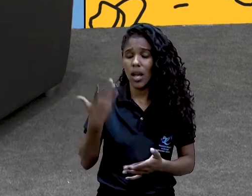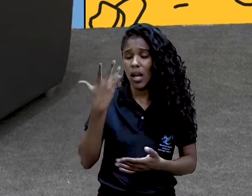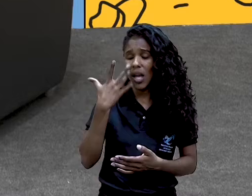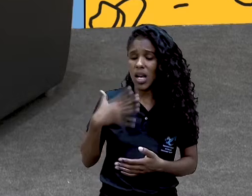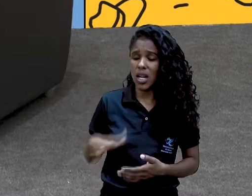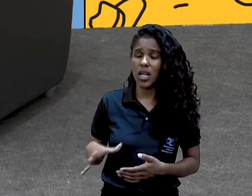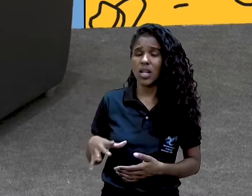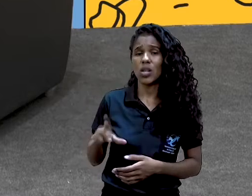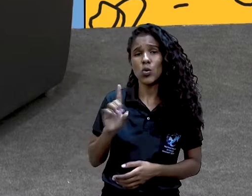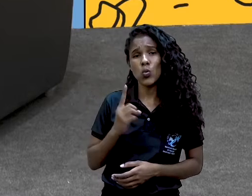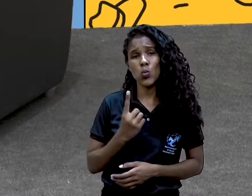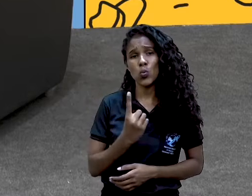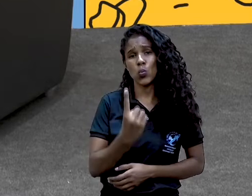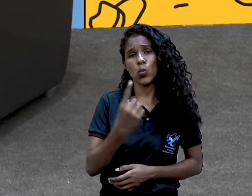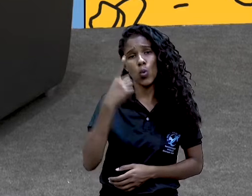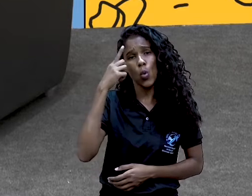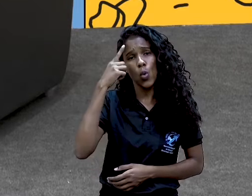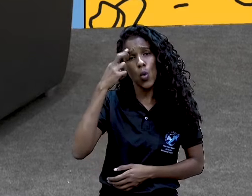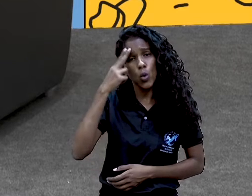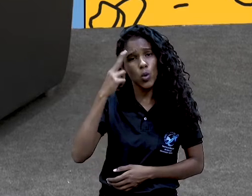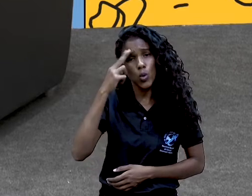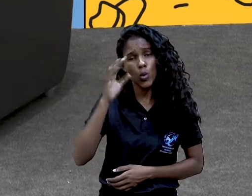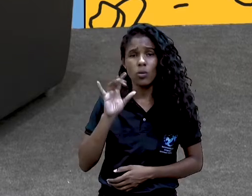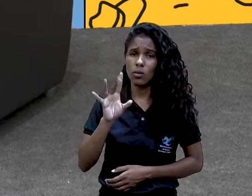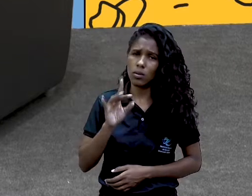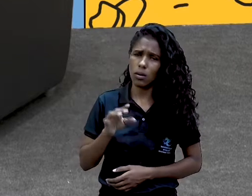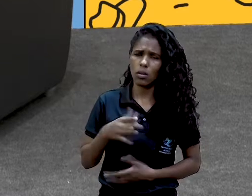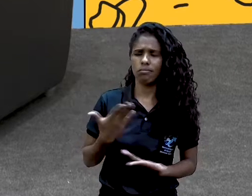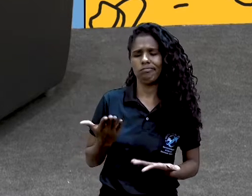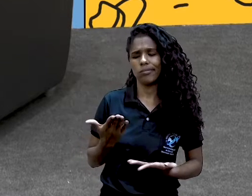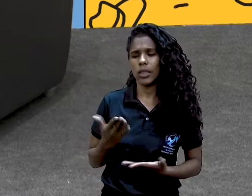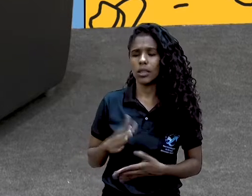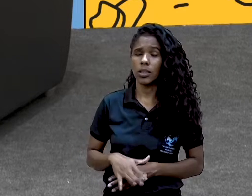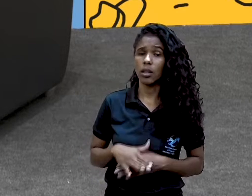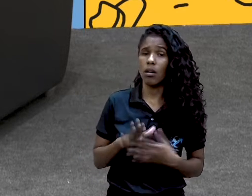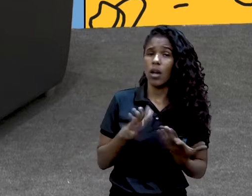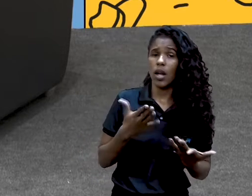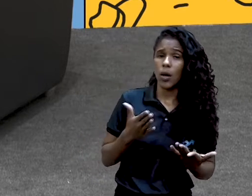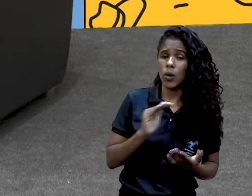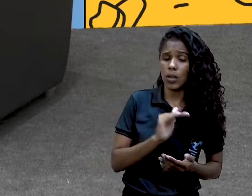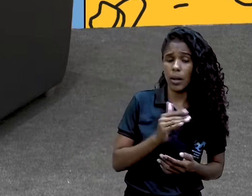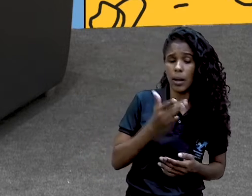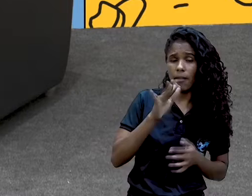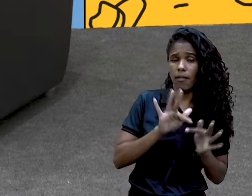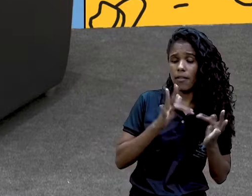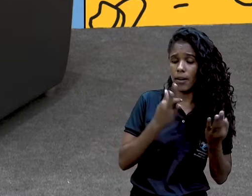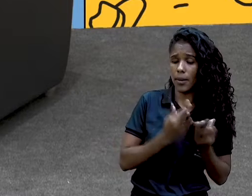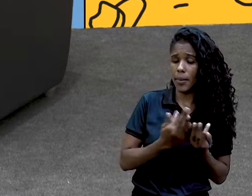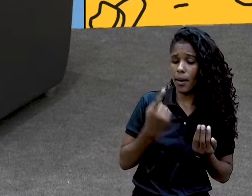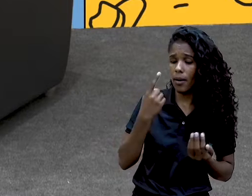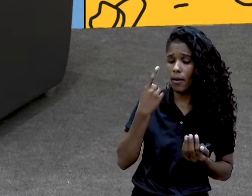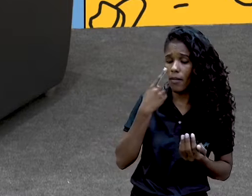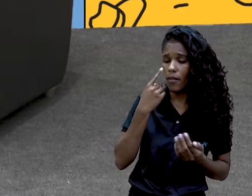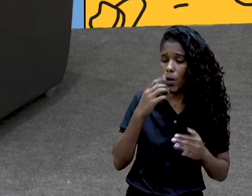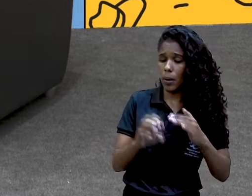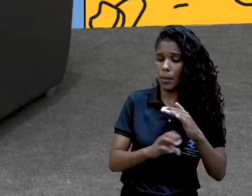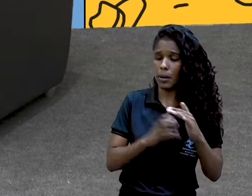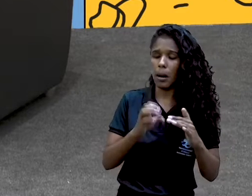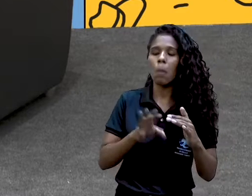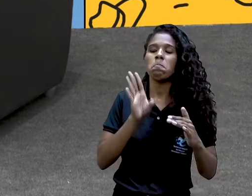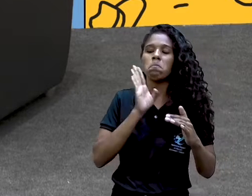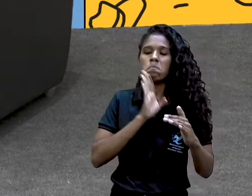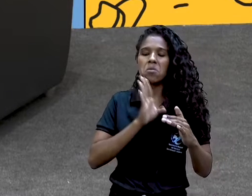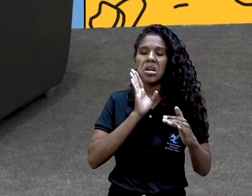Na verdade, o que acontece é assim, enquanto o adulto olha para esse empreendimento, para esse negócio com o olhar do adulto, a